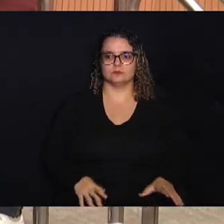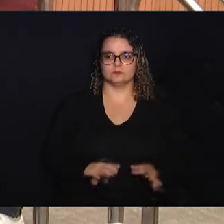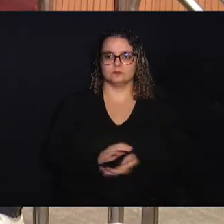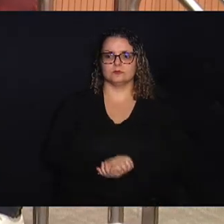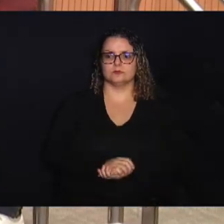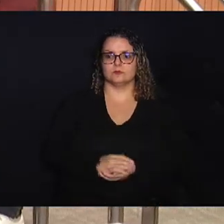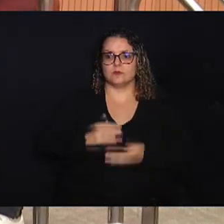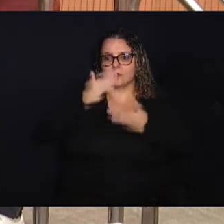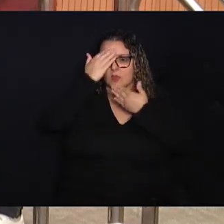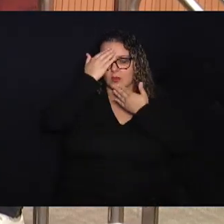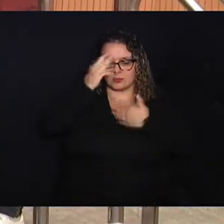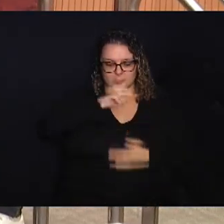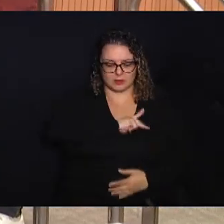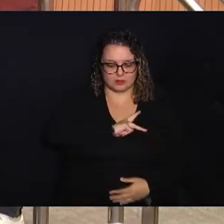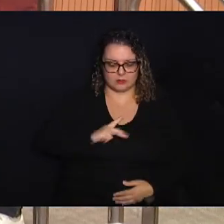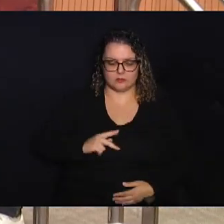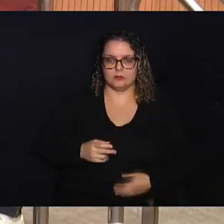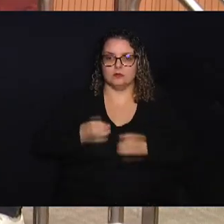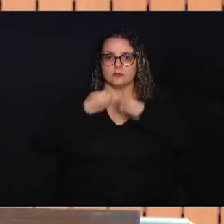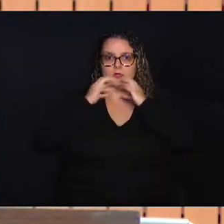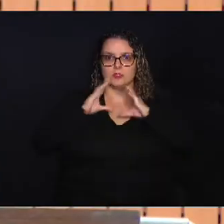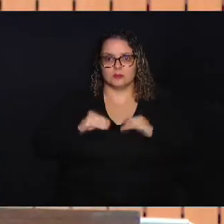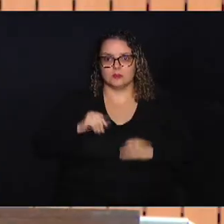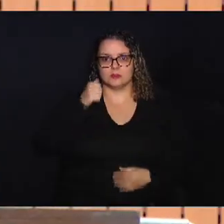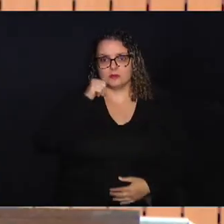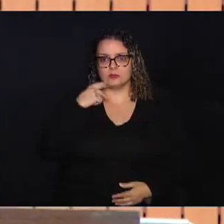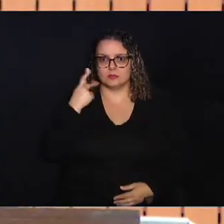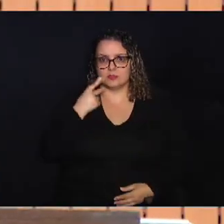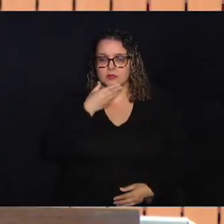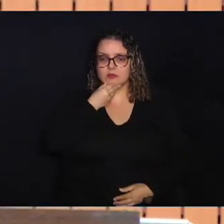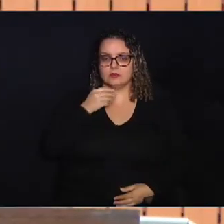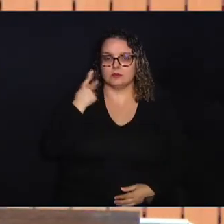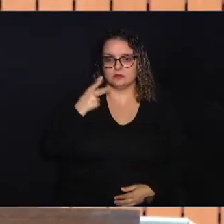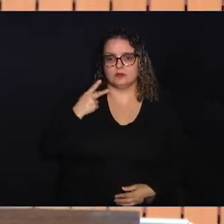Obrigada, presidente. Boa noite, vereadoras, vereadores, ao